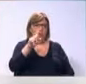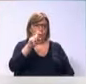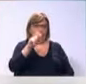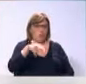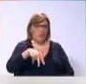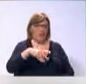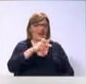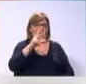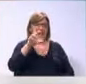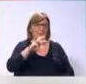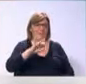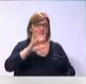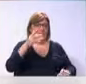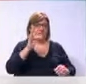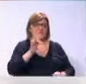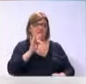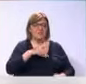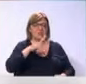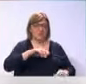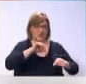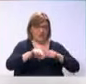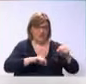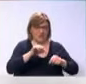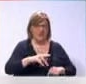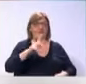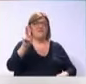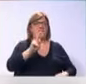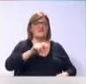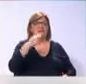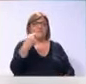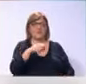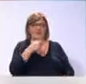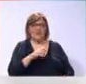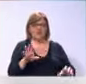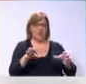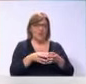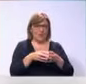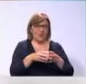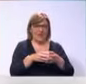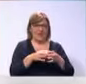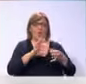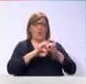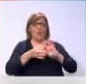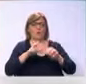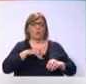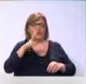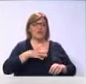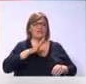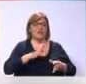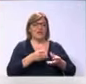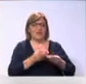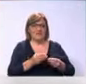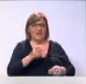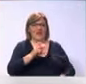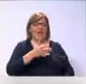quando a federação portuguesa de ciclismo do vice presidente do comité olímpico português artur lopes o criar sol ver ea